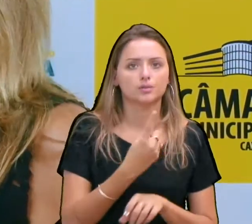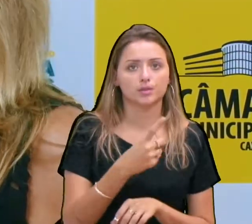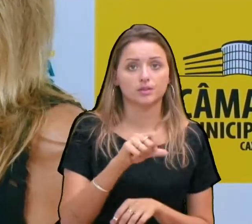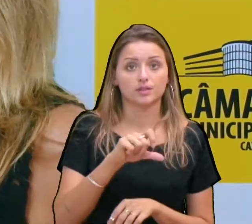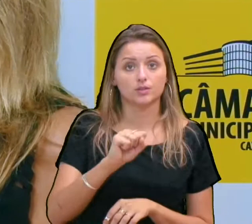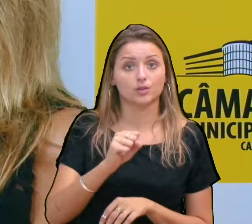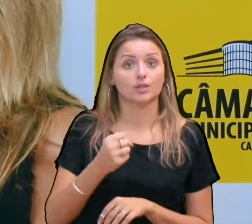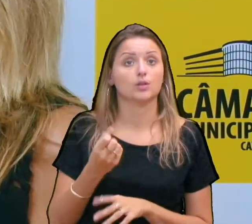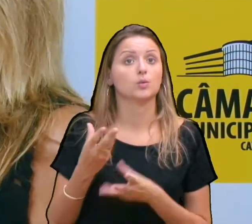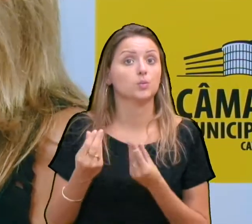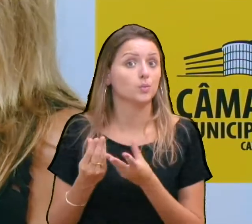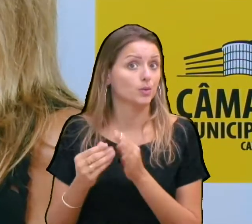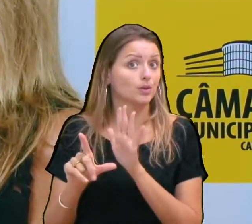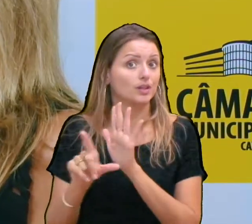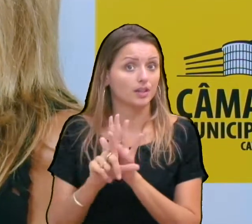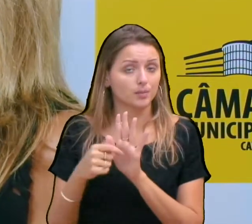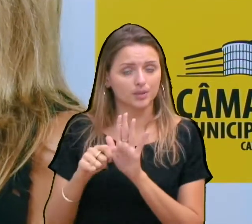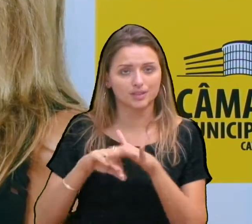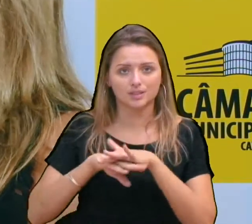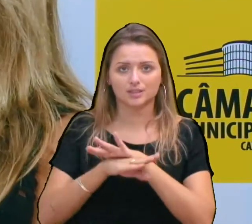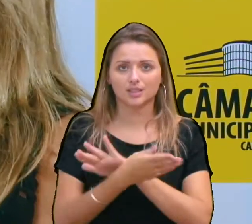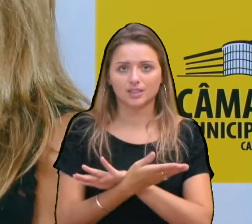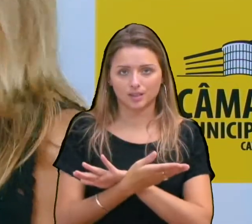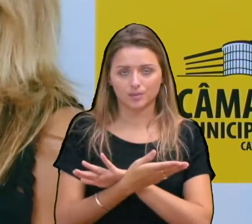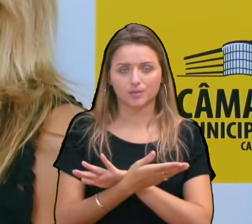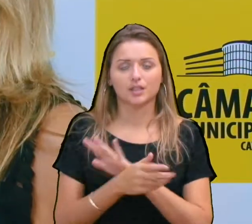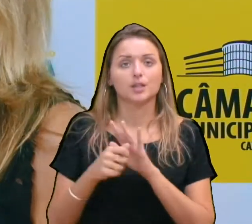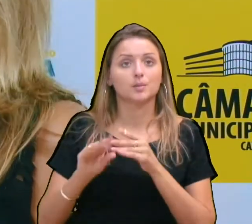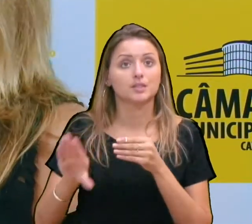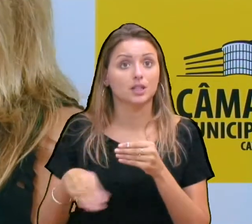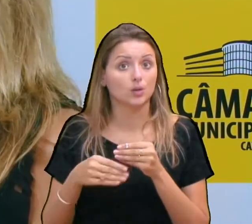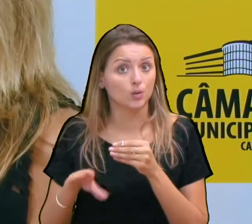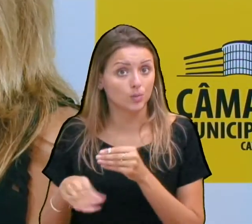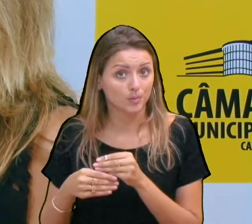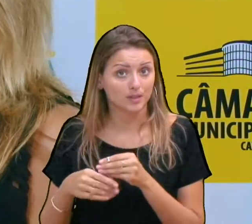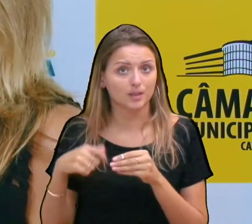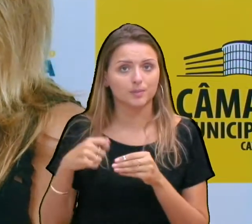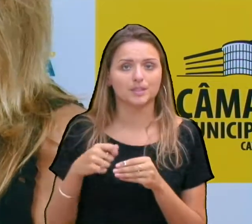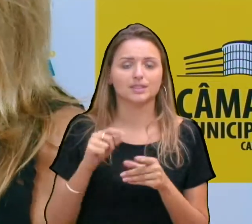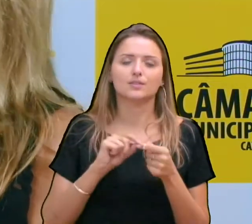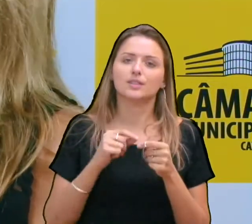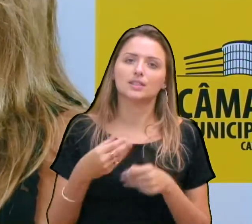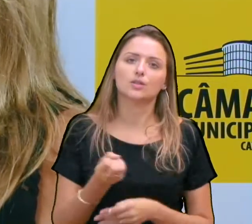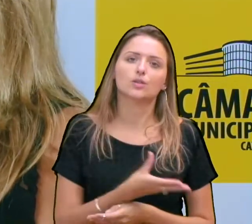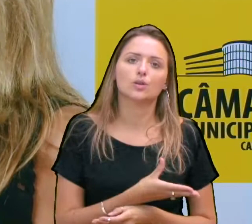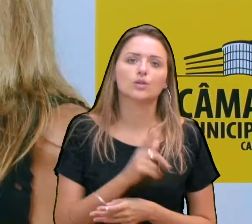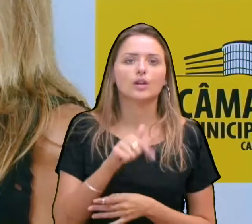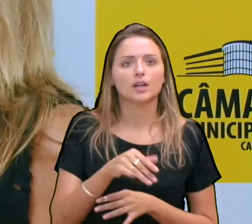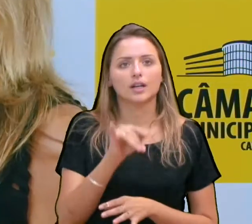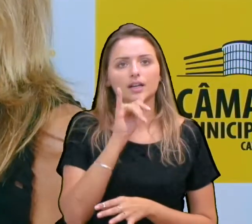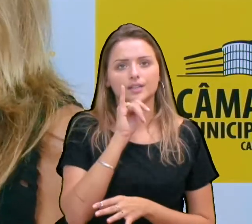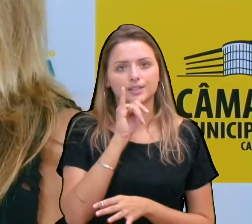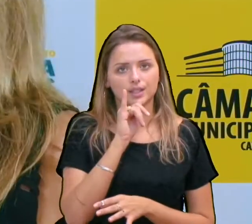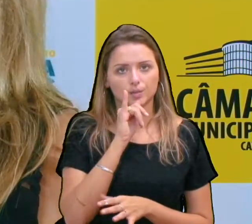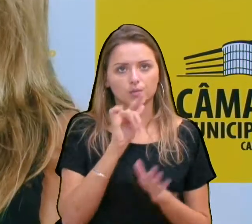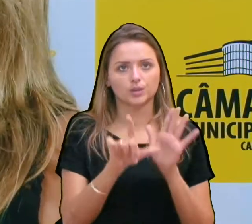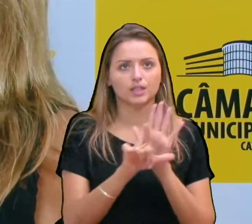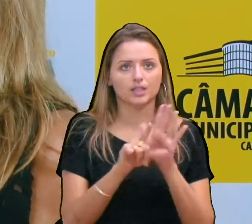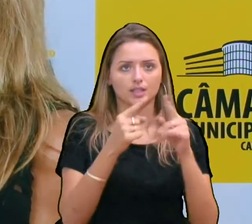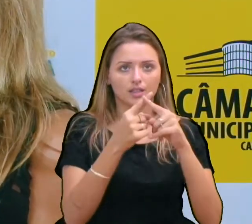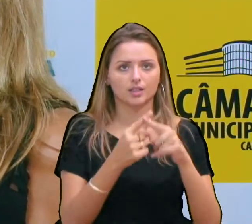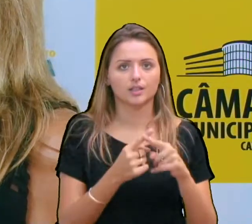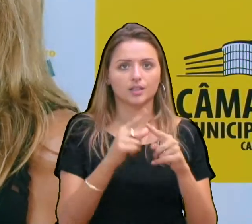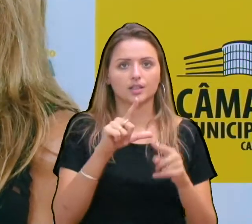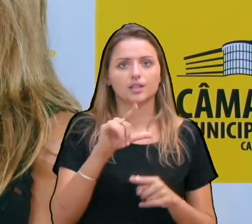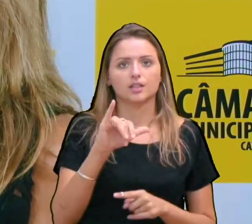então muitas leis precisam ser aprimoradas, ser atualizadas. E este é um exemplo, né? Esta lei,